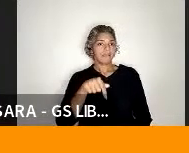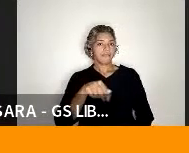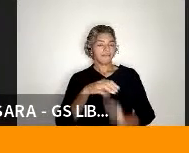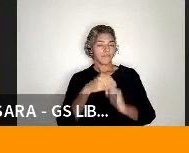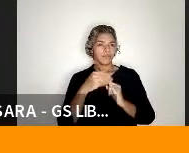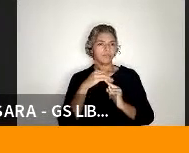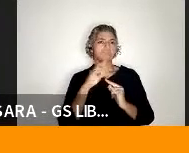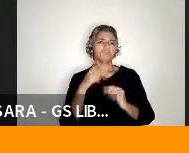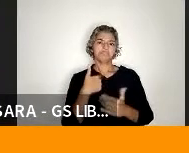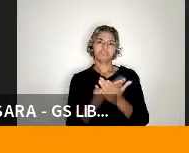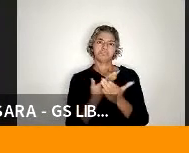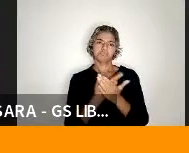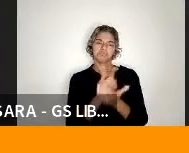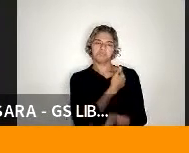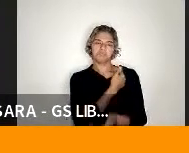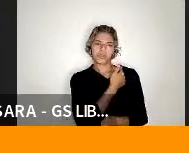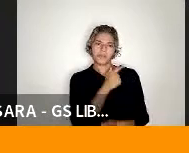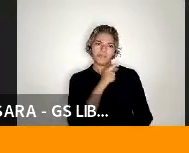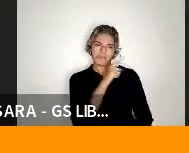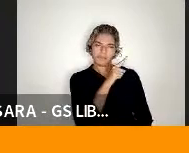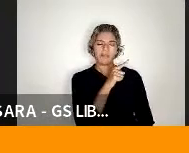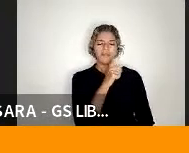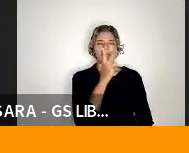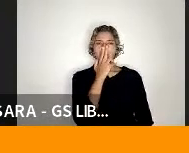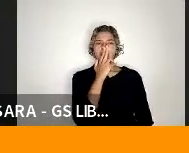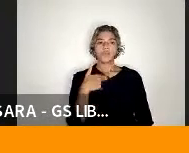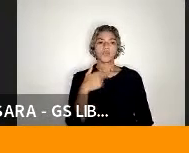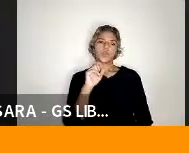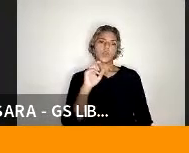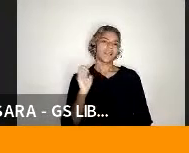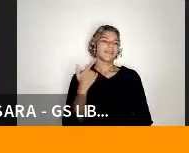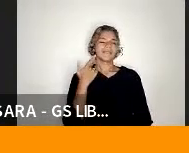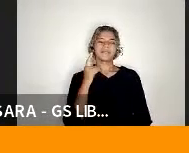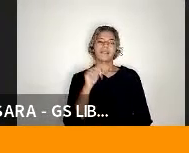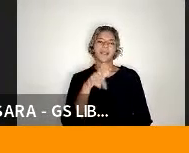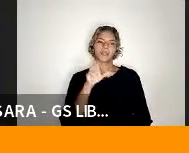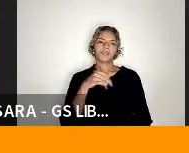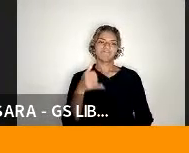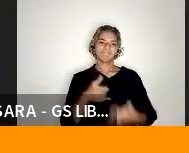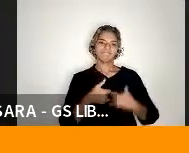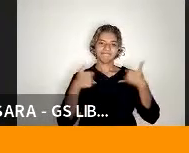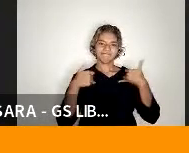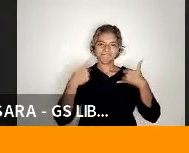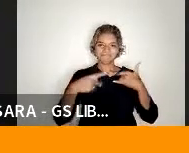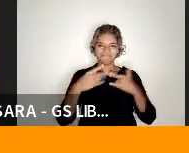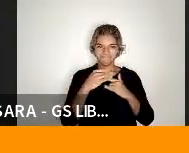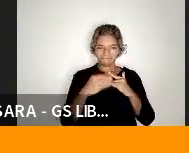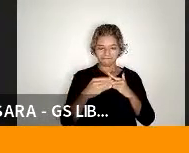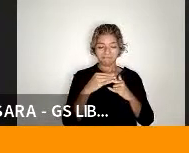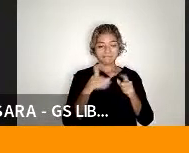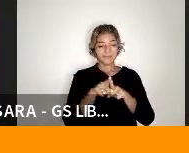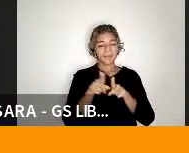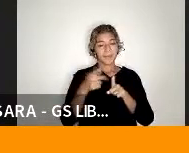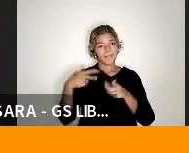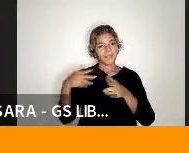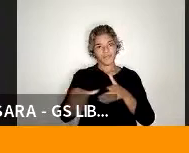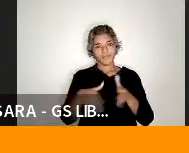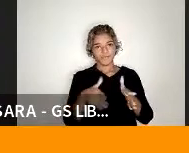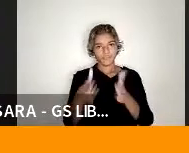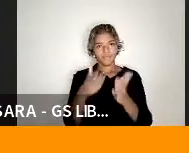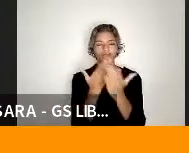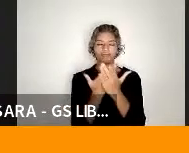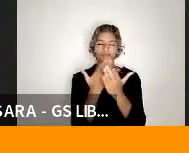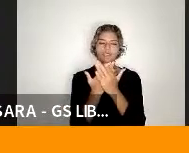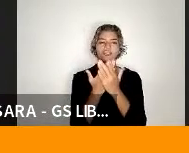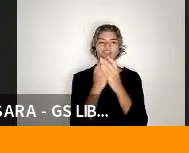orgulho também de ser uma ex-aluna do Politécnico, e na minha trajetória também como estudante de comunicação na UERJ, né,